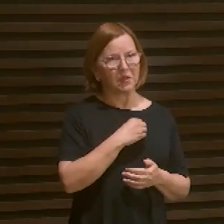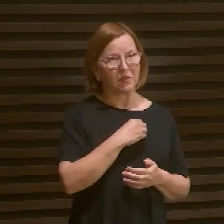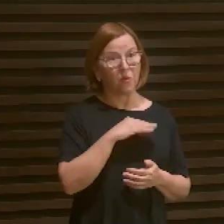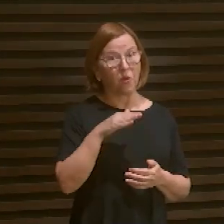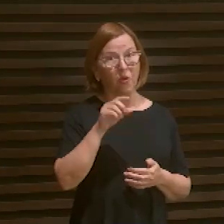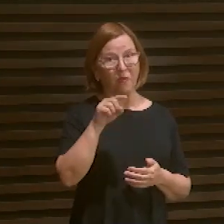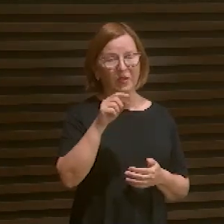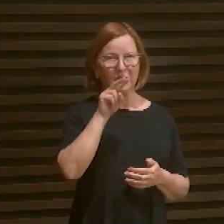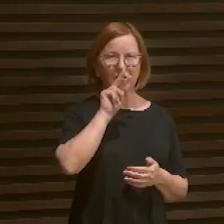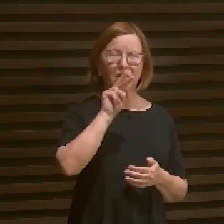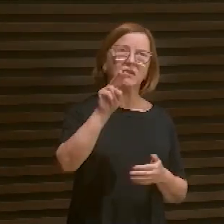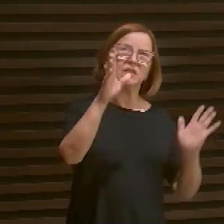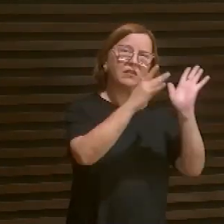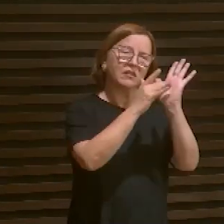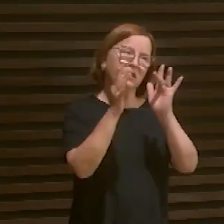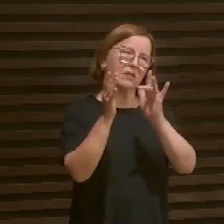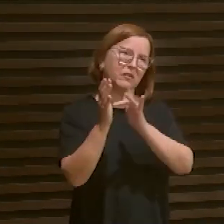olhado Jesus como